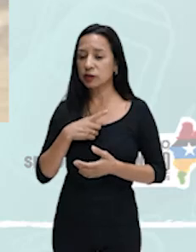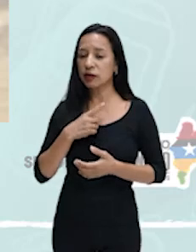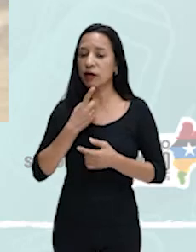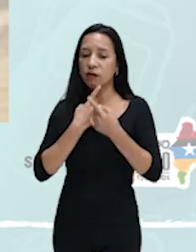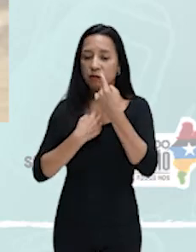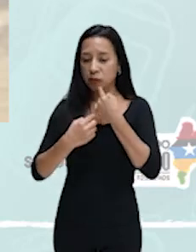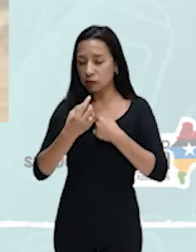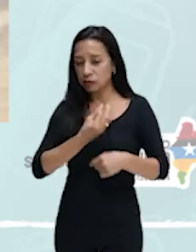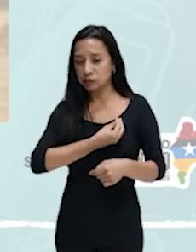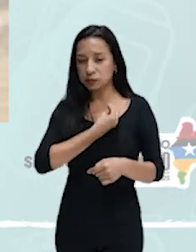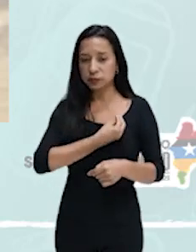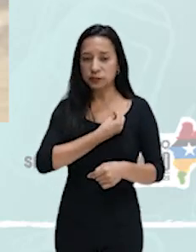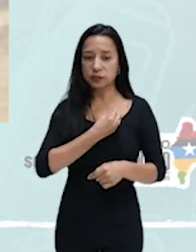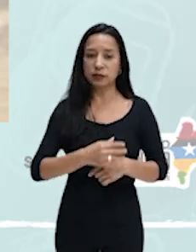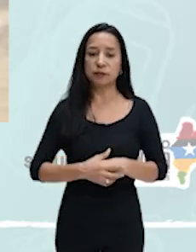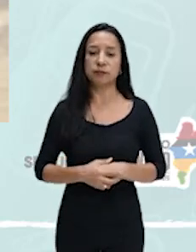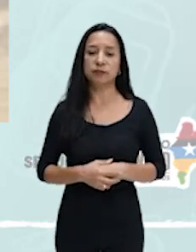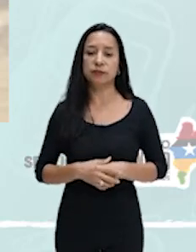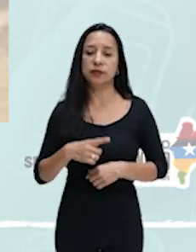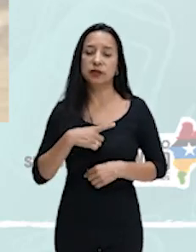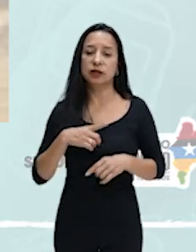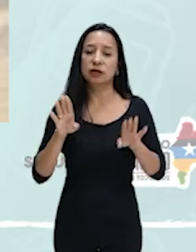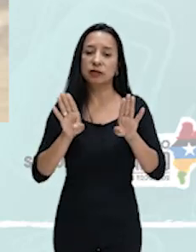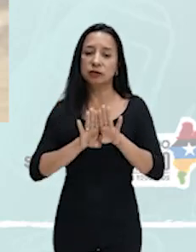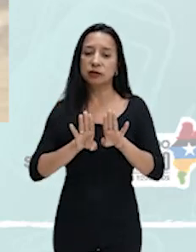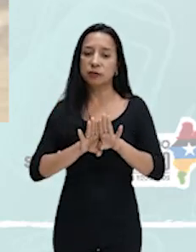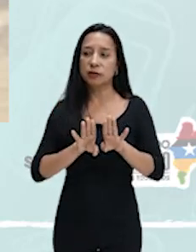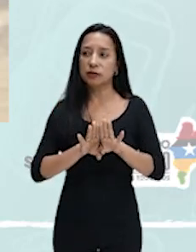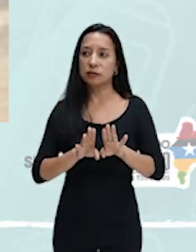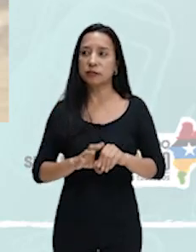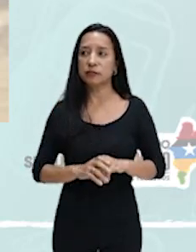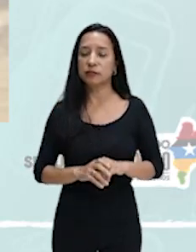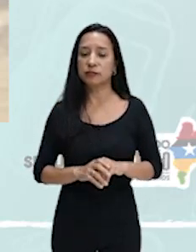me fugiu agora o nome, tá, gente? Mas deixa eu procurar bem aqui.